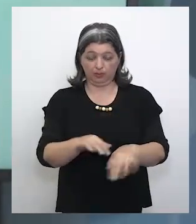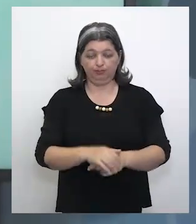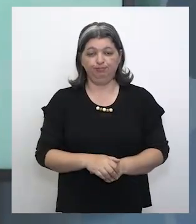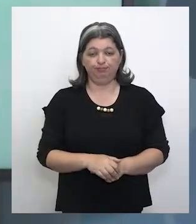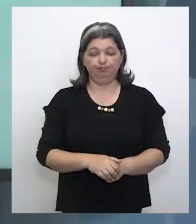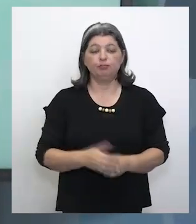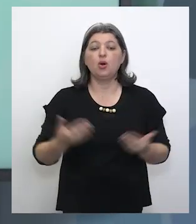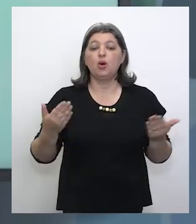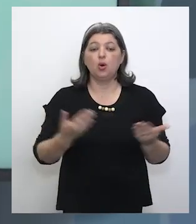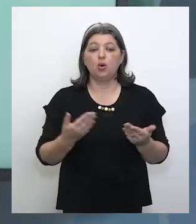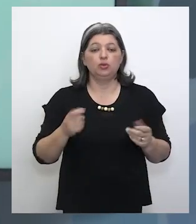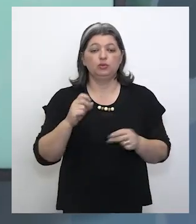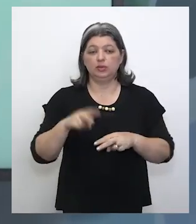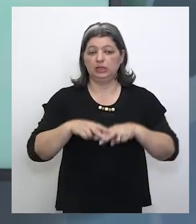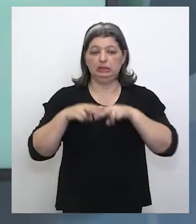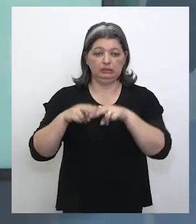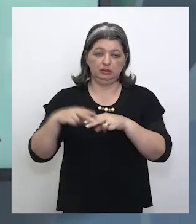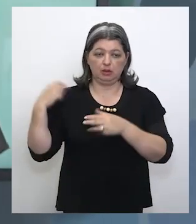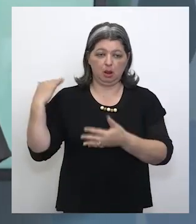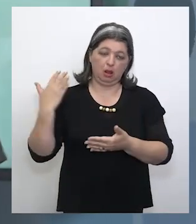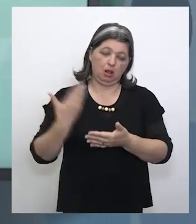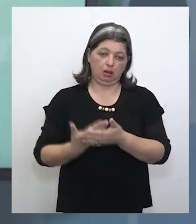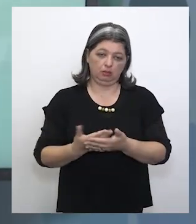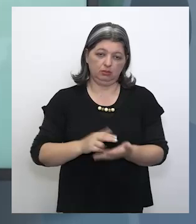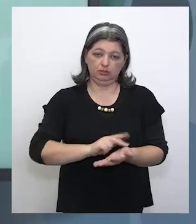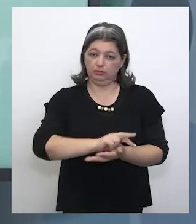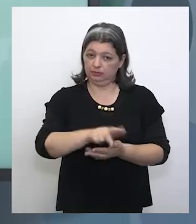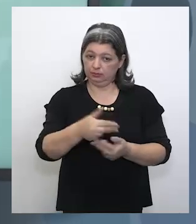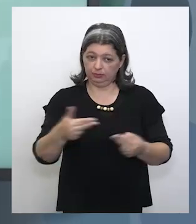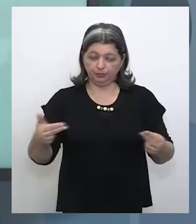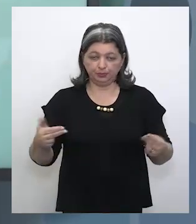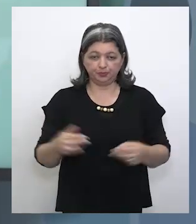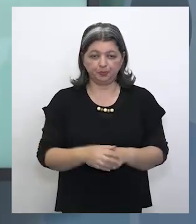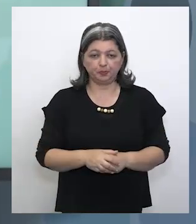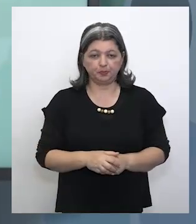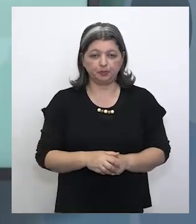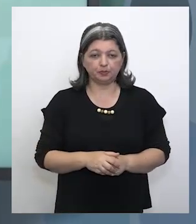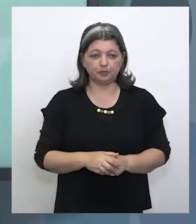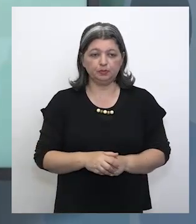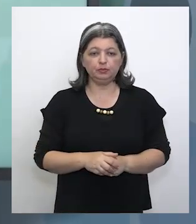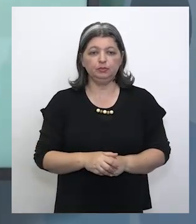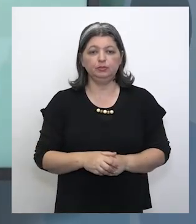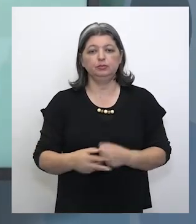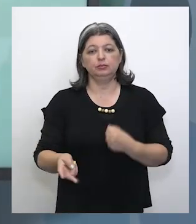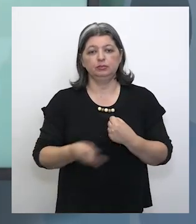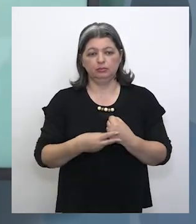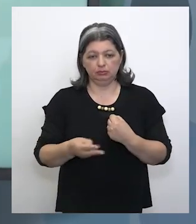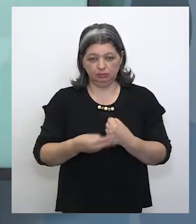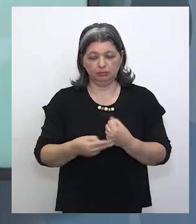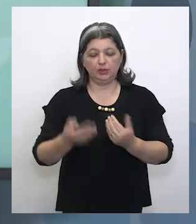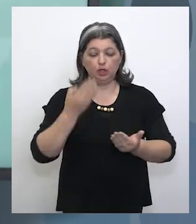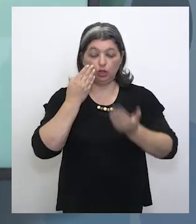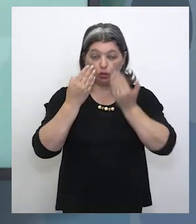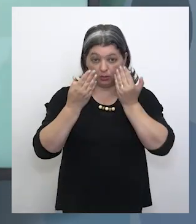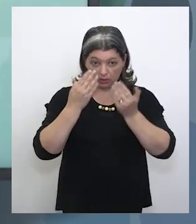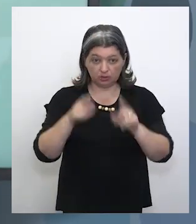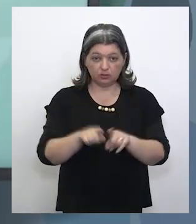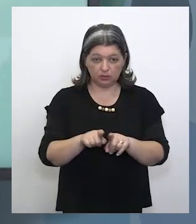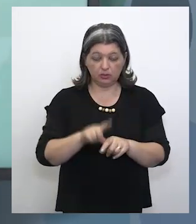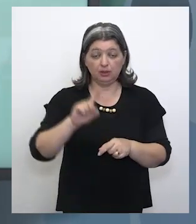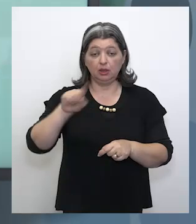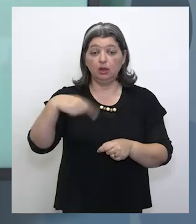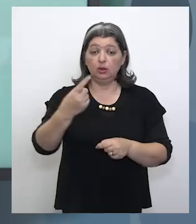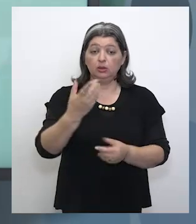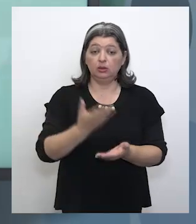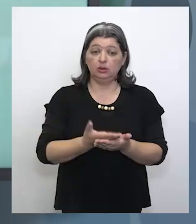hoje a gente conseguiu revisar bastante coisa com relação aos tempos verbais e também o comparativo. Para a próxima